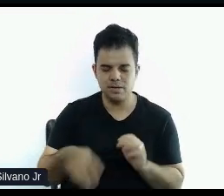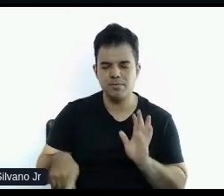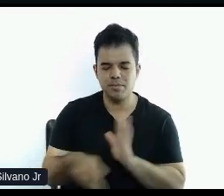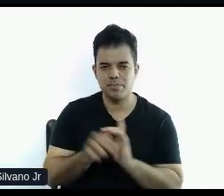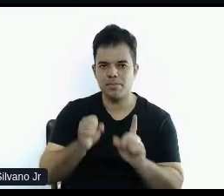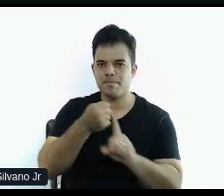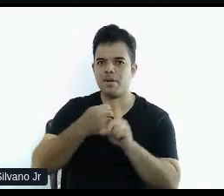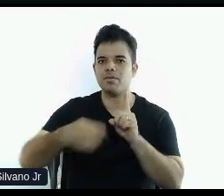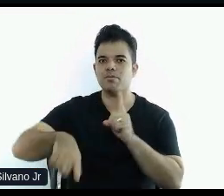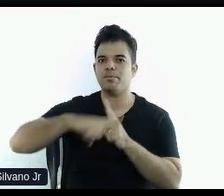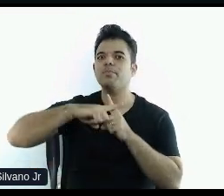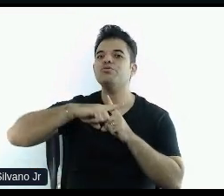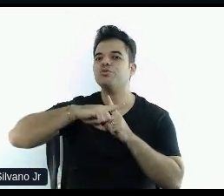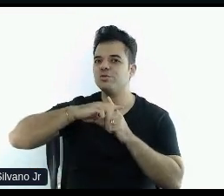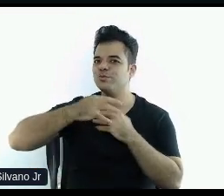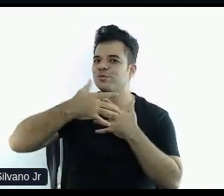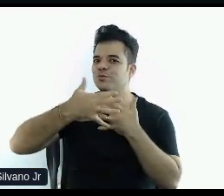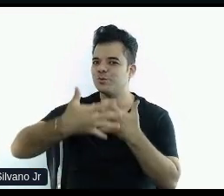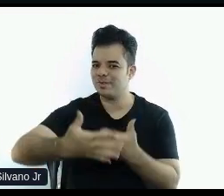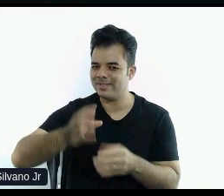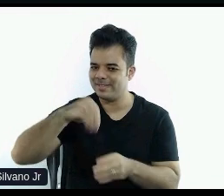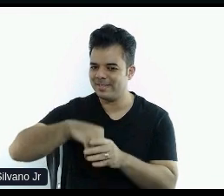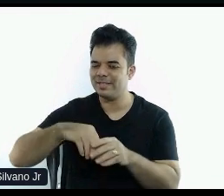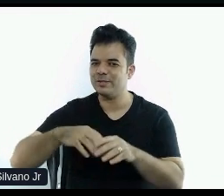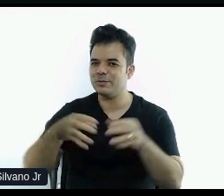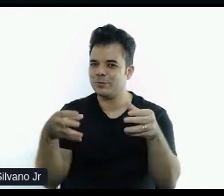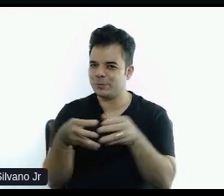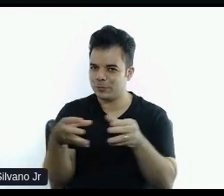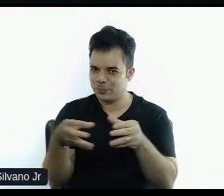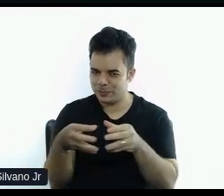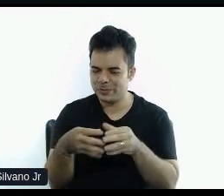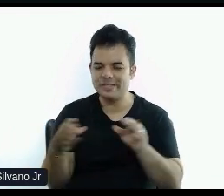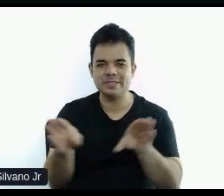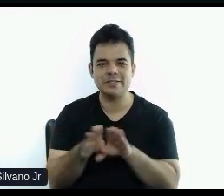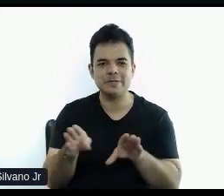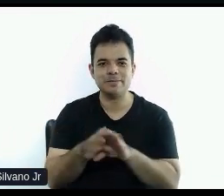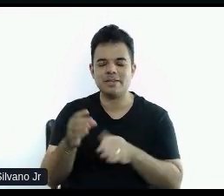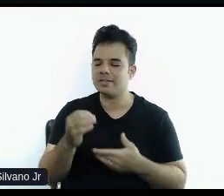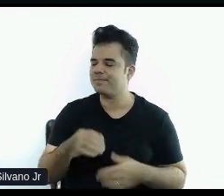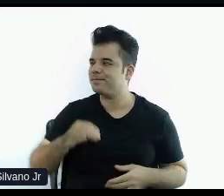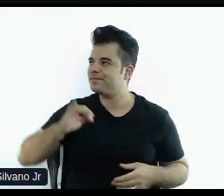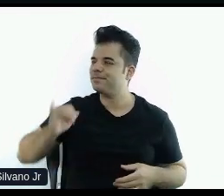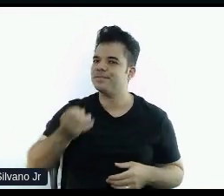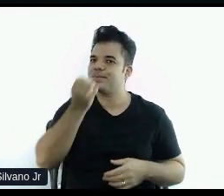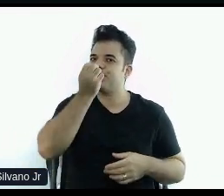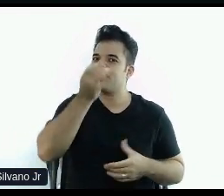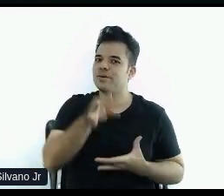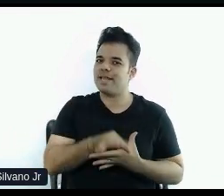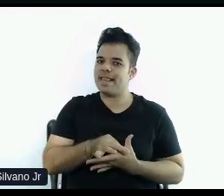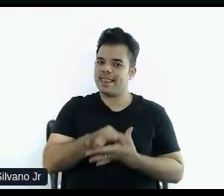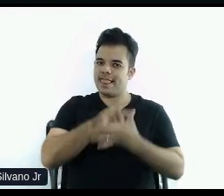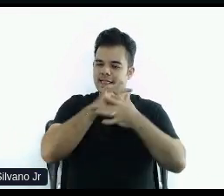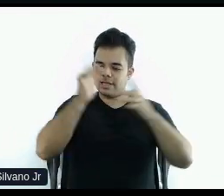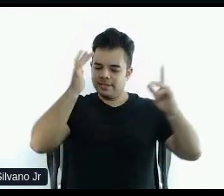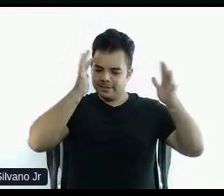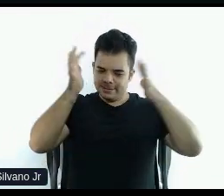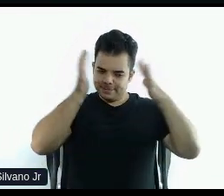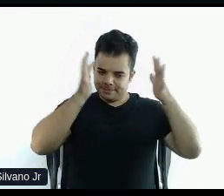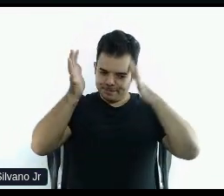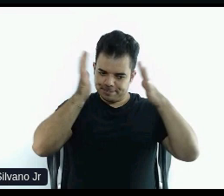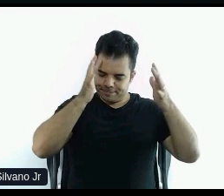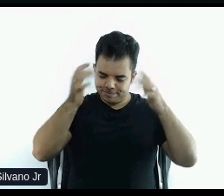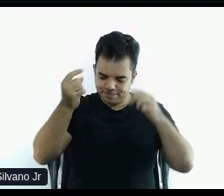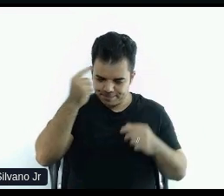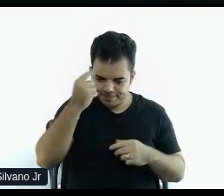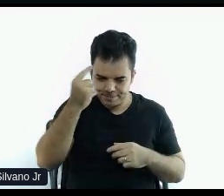jornada dentro do time e ter tido a oportunidade de liderar a construção desse pensamento e